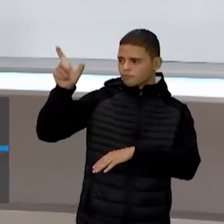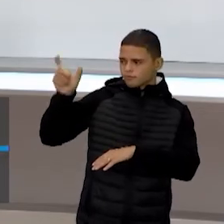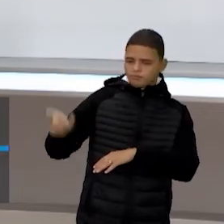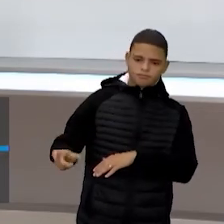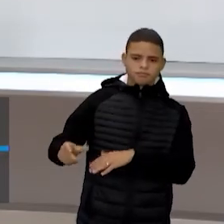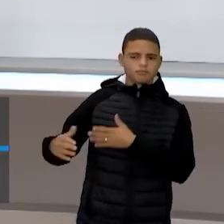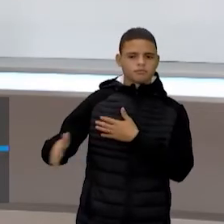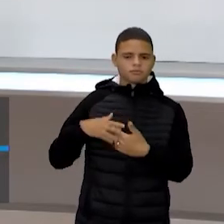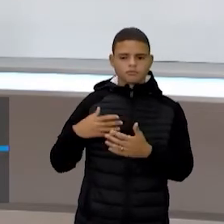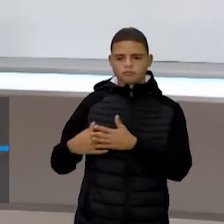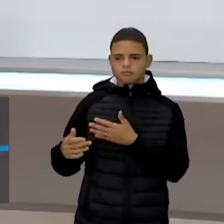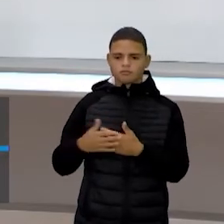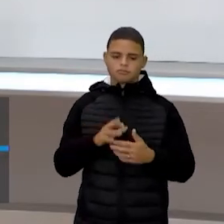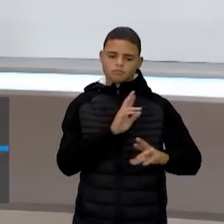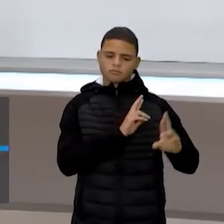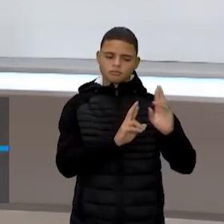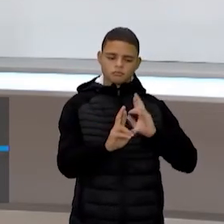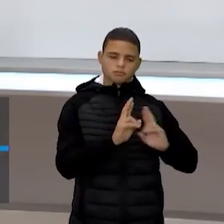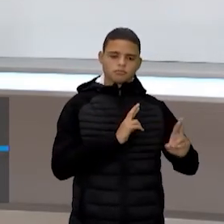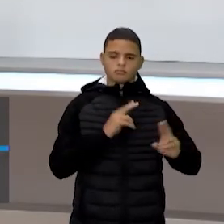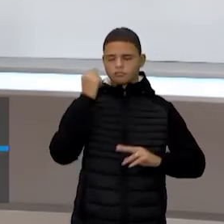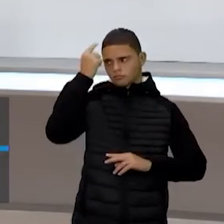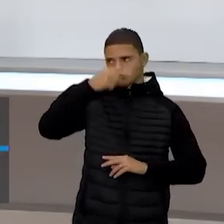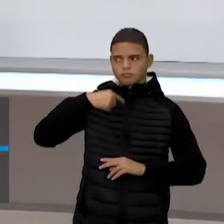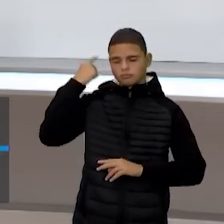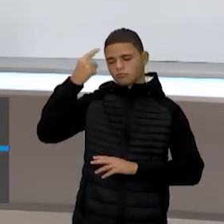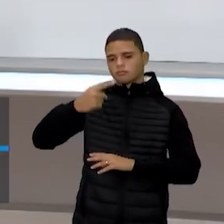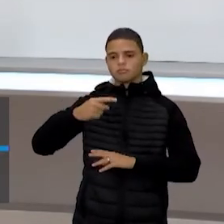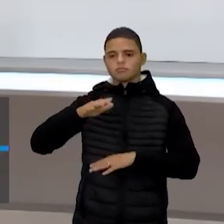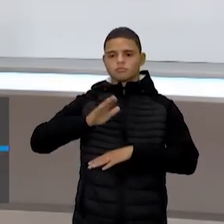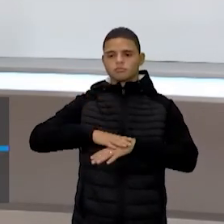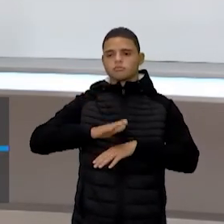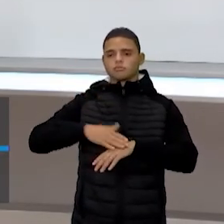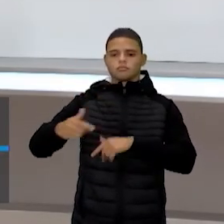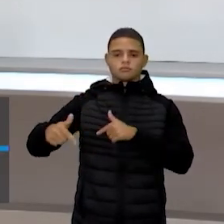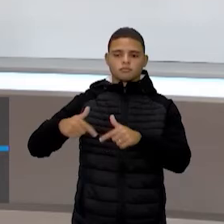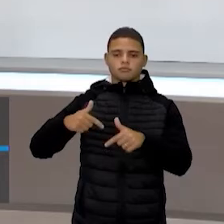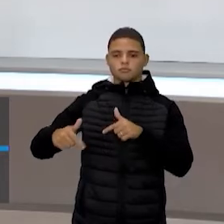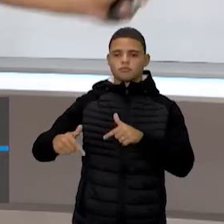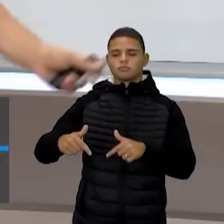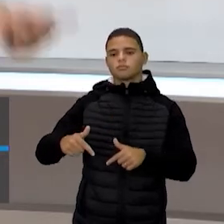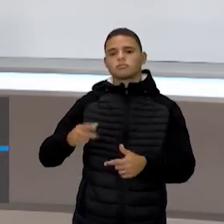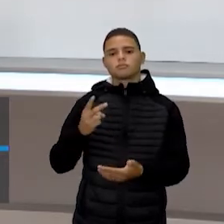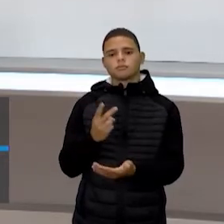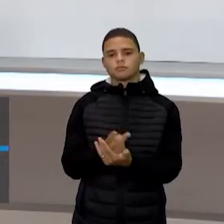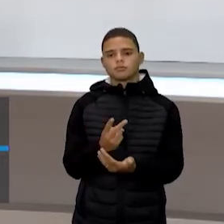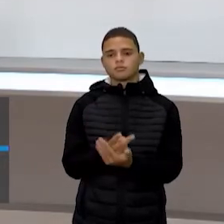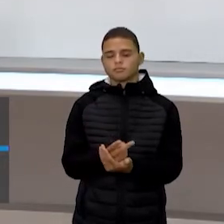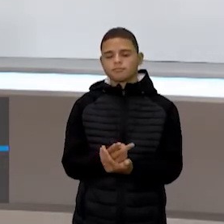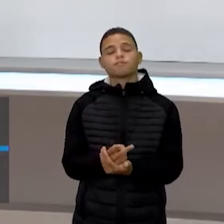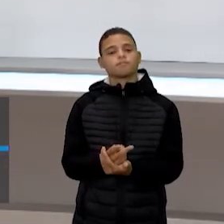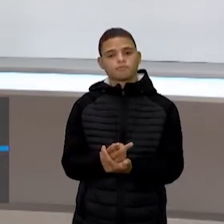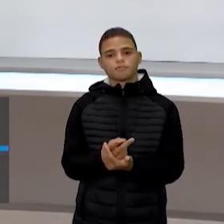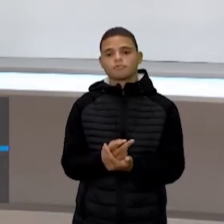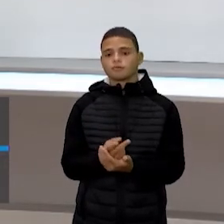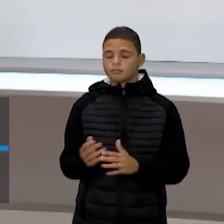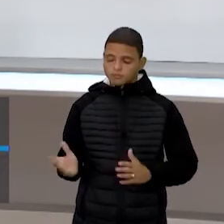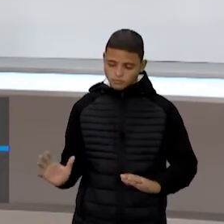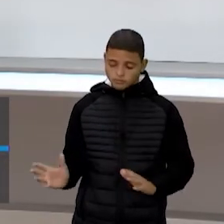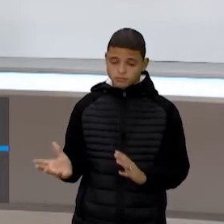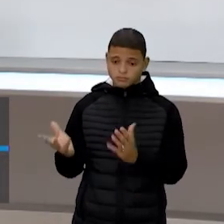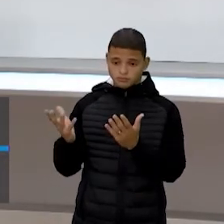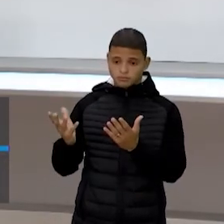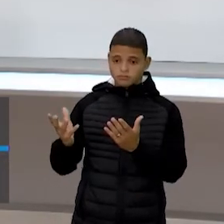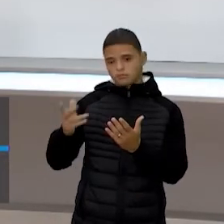importa. A relação entre mão de obra e tempo sempre vai ser inversamente proporcional. Quanto mais gente trabalhando, menos tempo